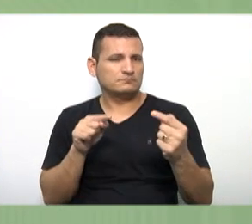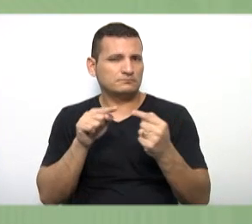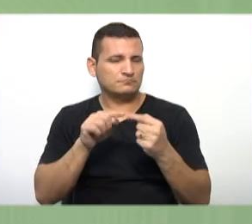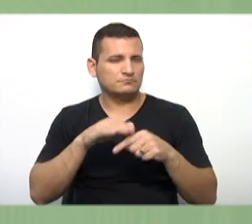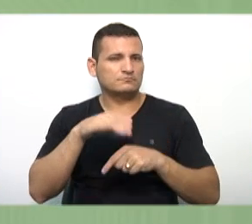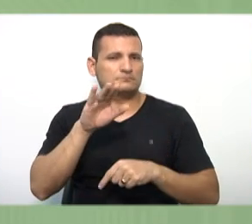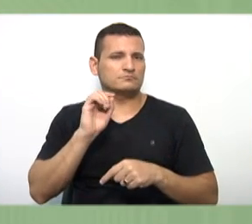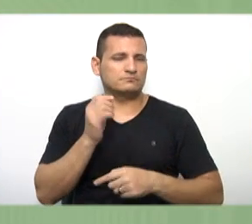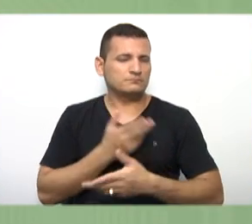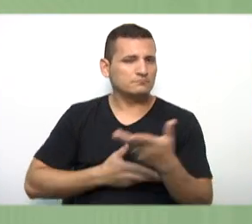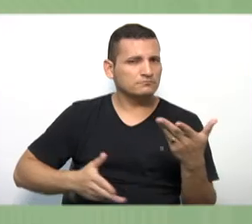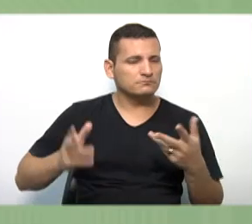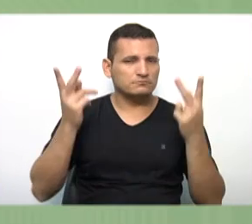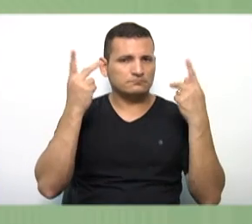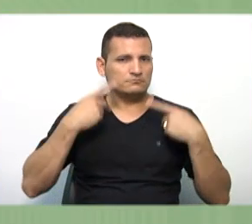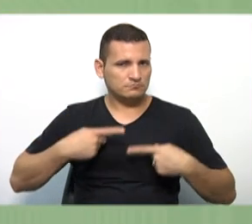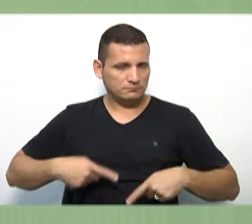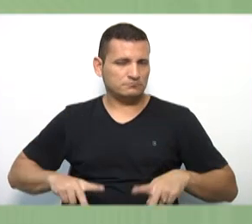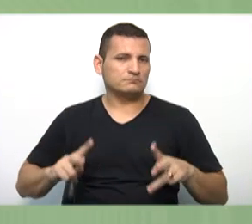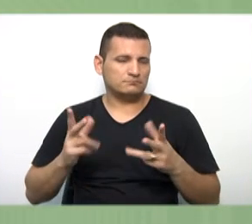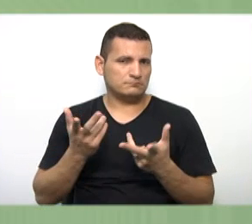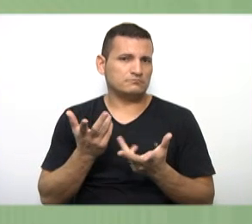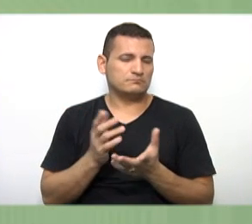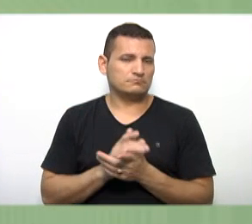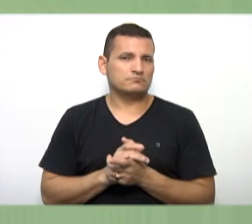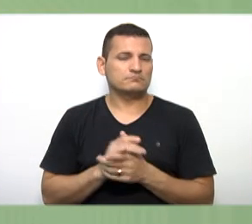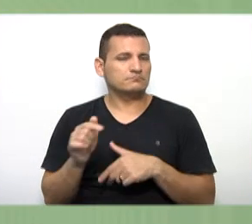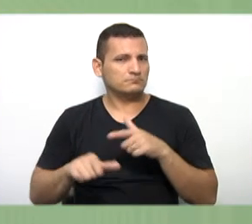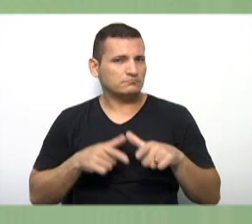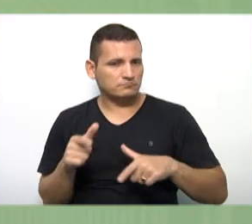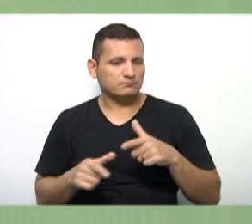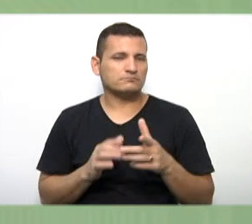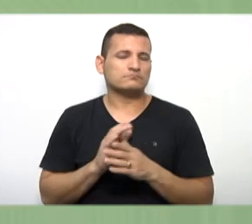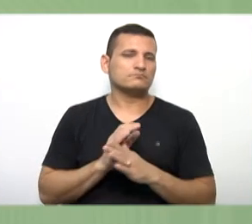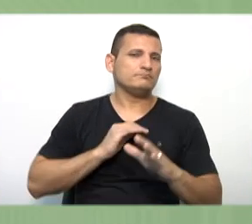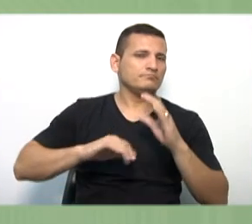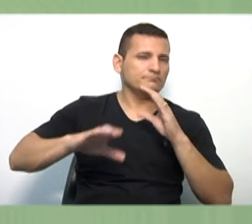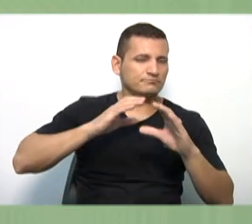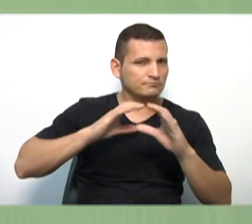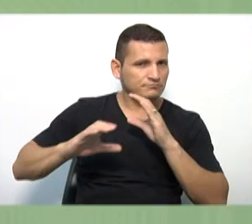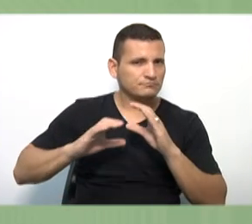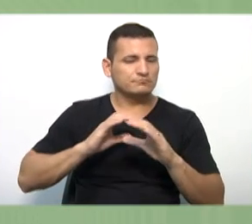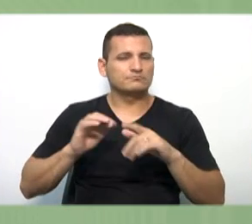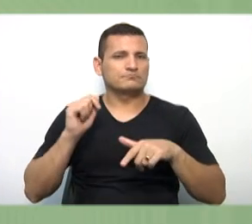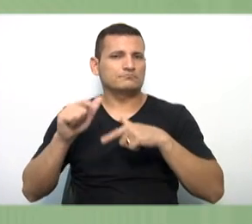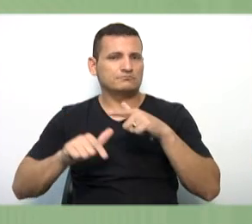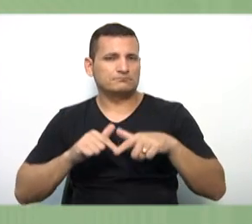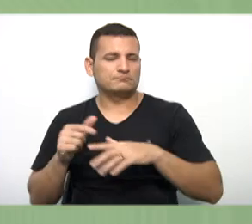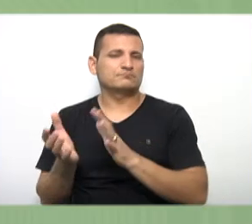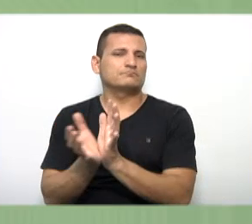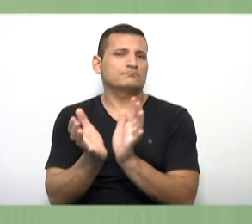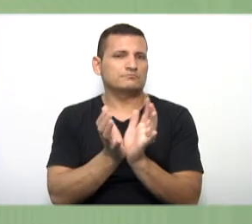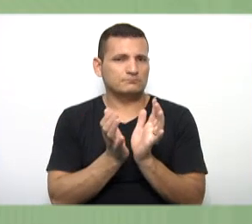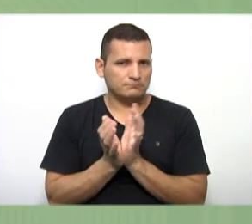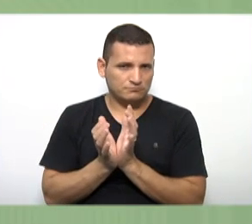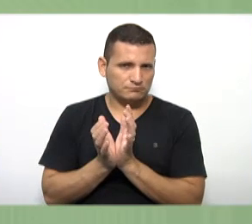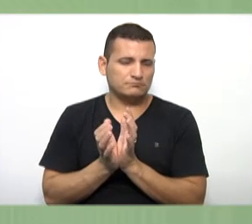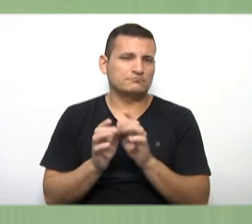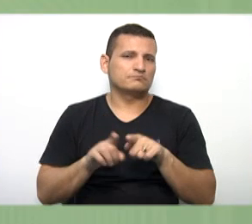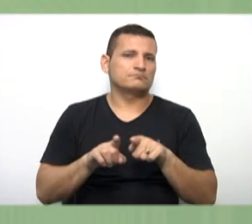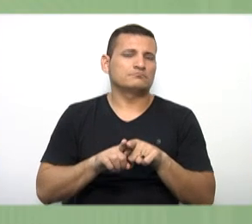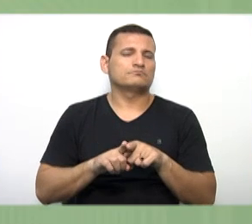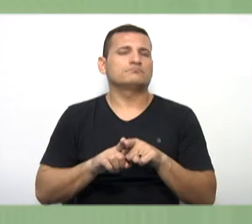ao relacionamento interpessoal, como a gente falou no trabalho, como comunicação, trabalho em equipe, a sinergia,